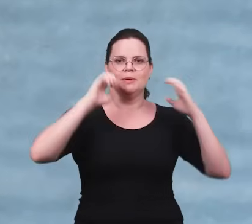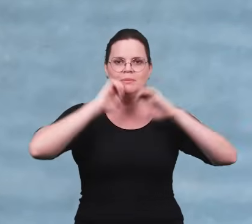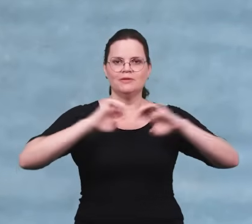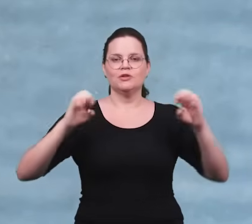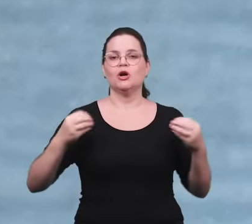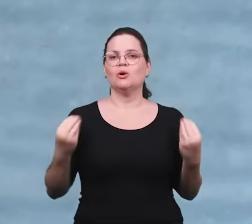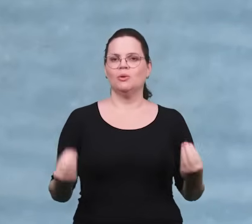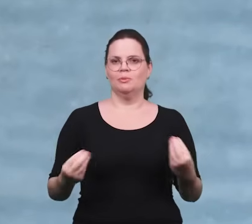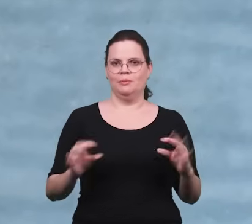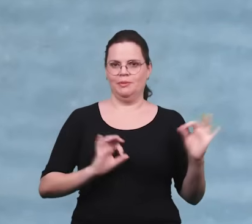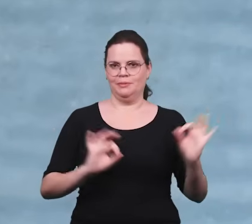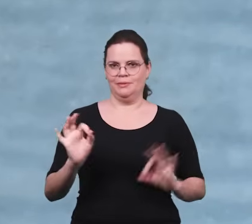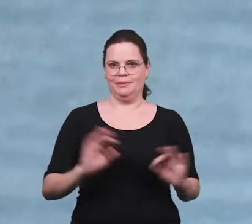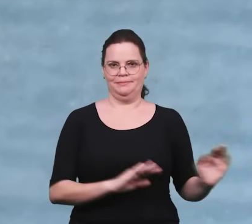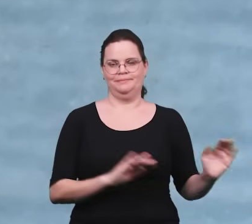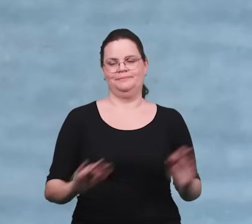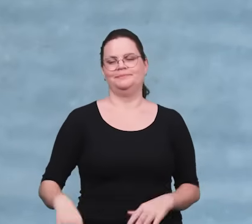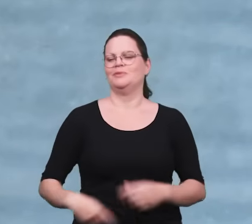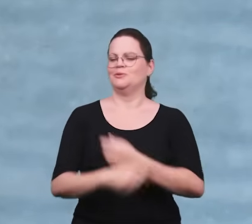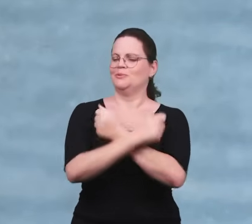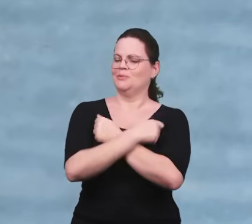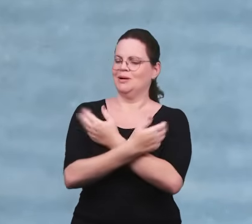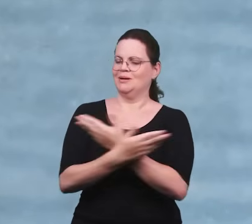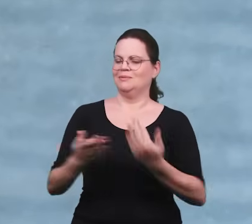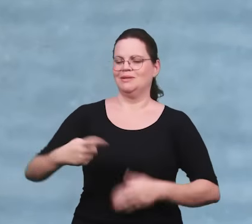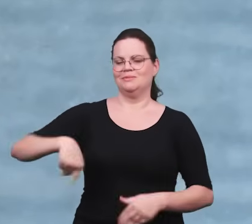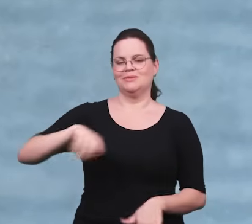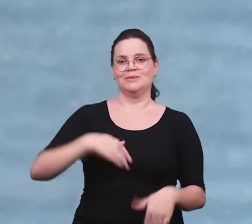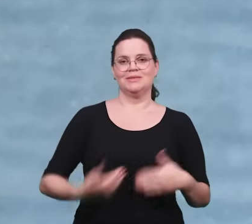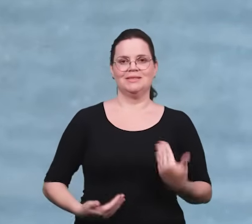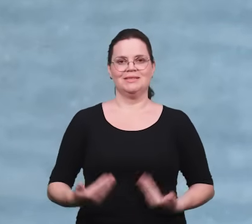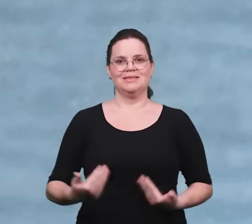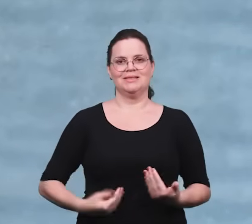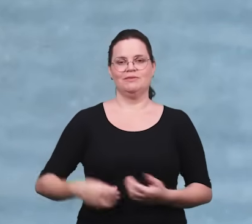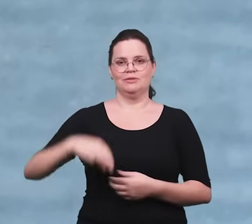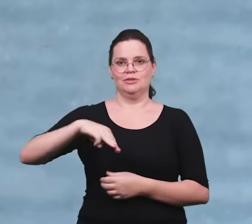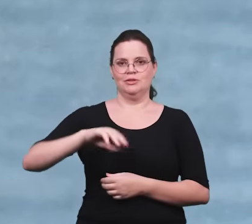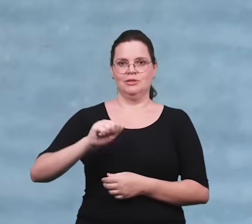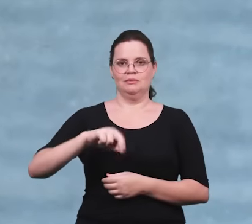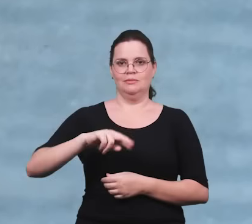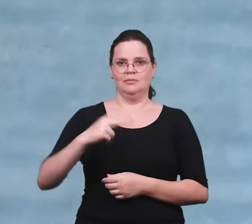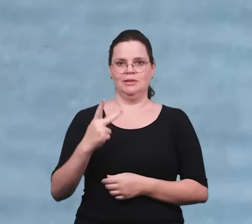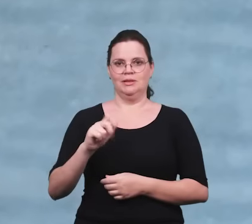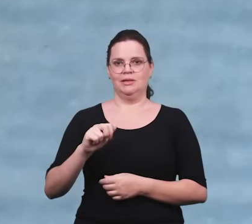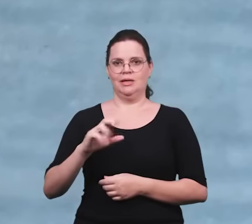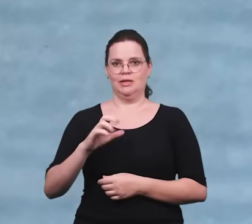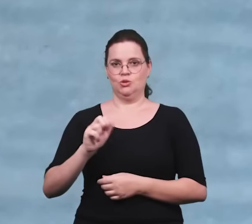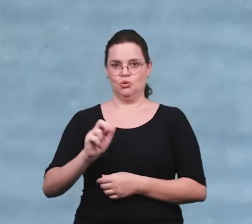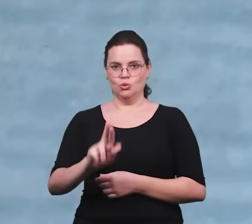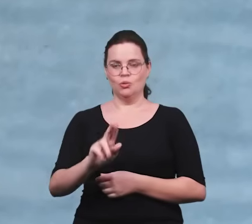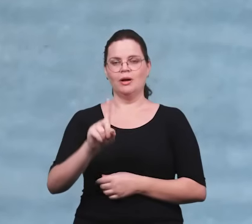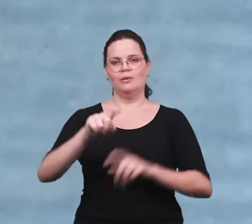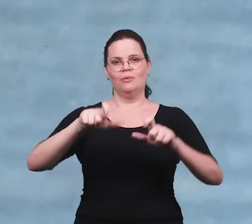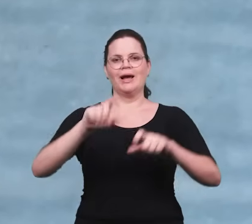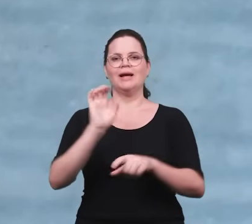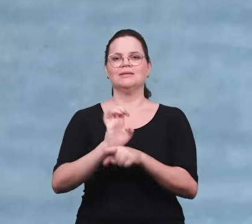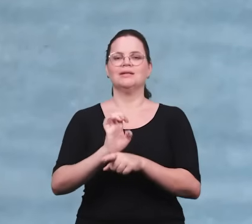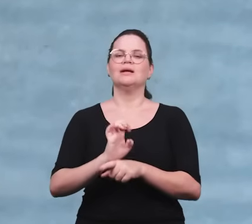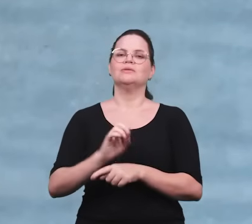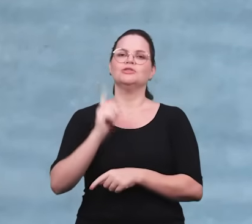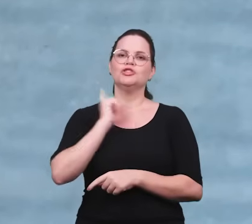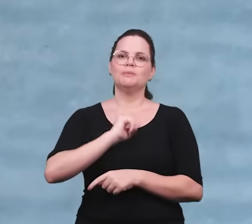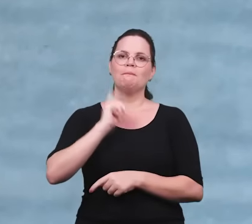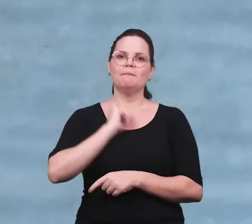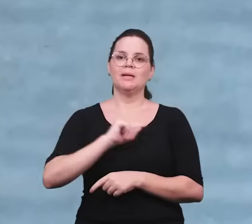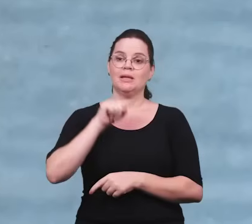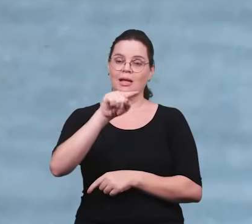sua participação. Um grande abraço aos nossos irmãos aí em Manhuaçu, que, aliás, a cidade de Manhuaçu em Minas Gerais é a cidade onde o